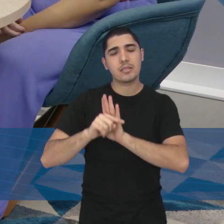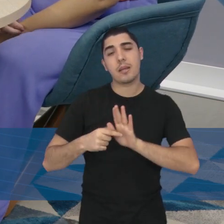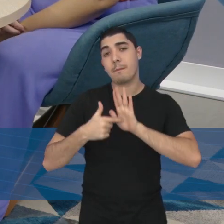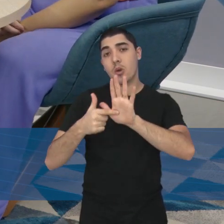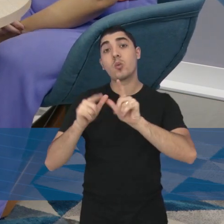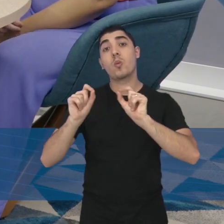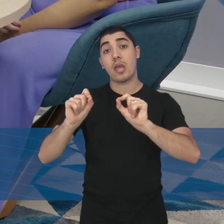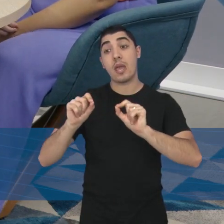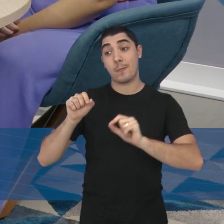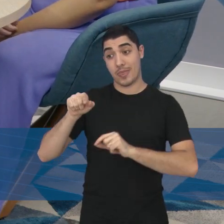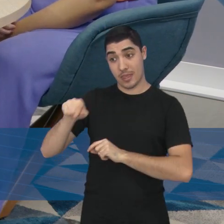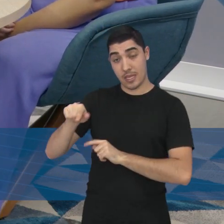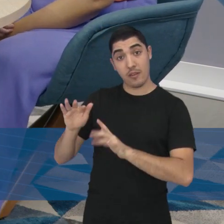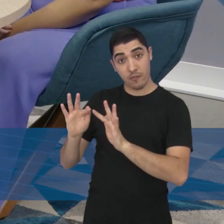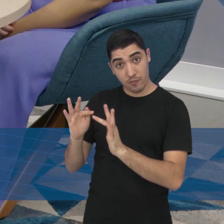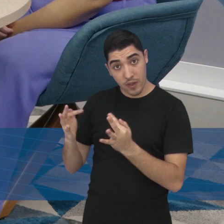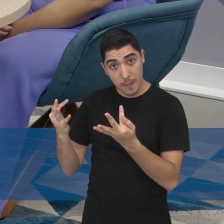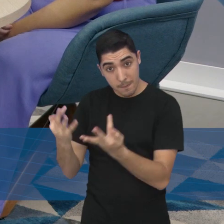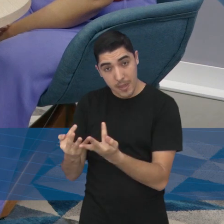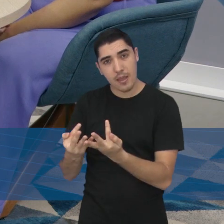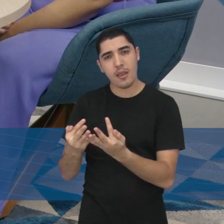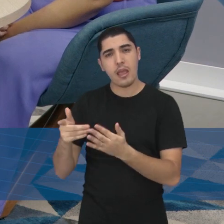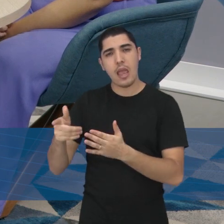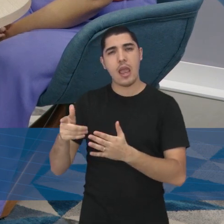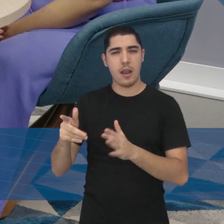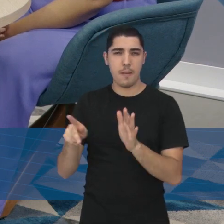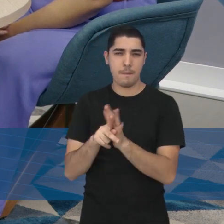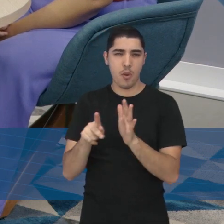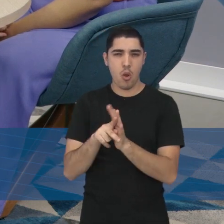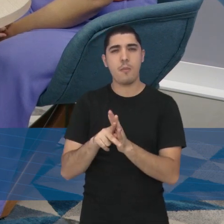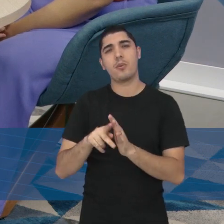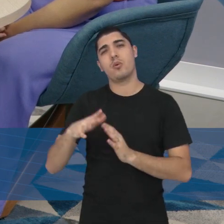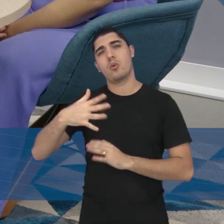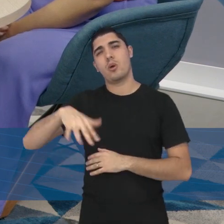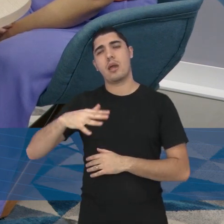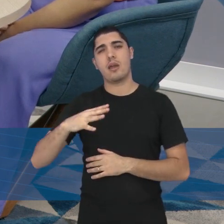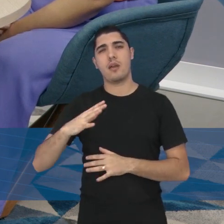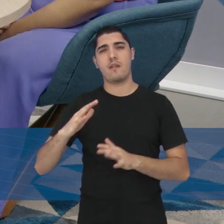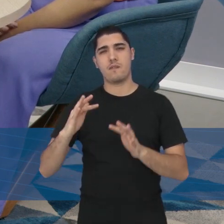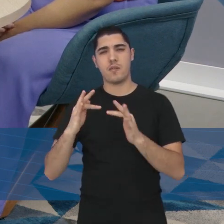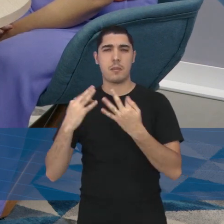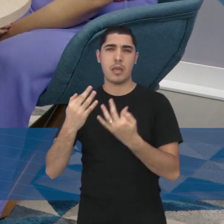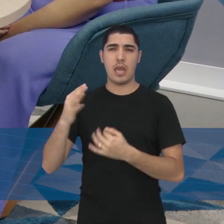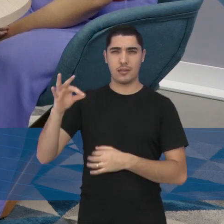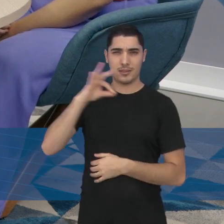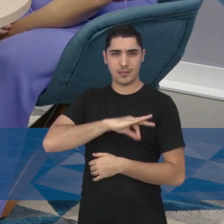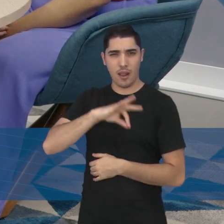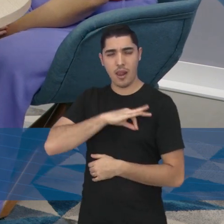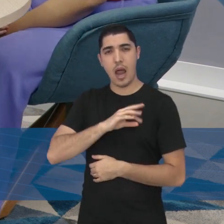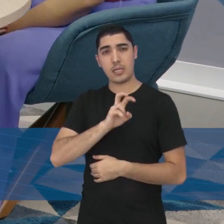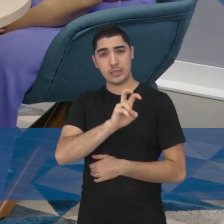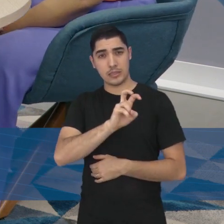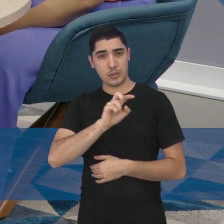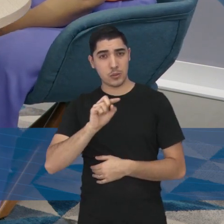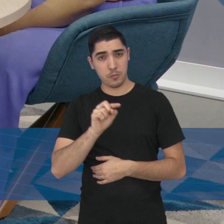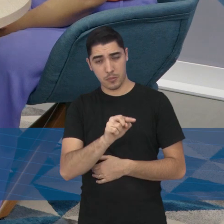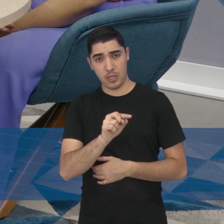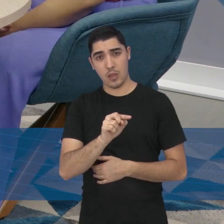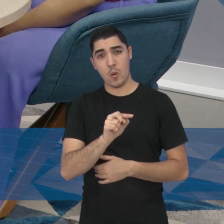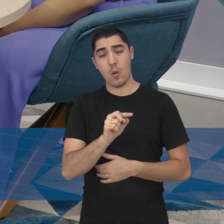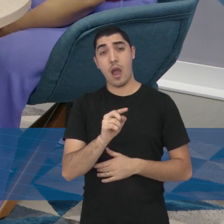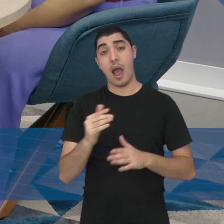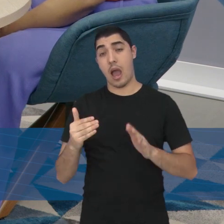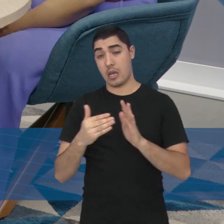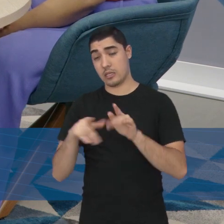para as famílias que integram a classe C, aquelas com renda familiar entre R$ 5.280 até R$ 13.000,